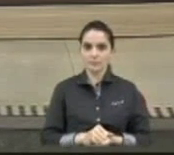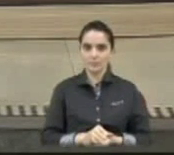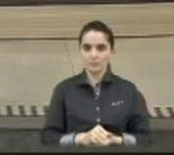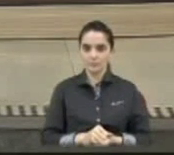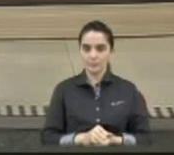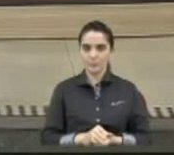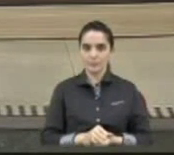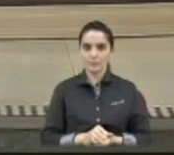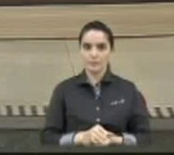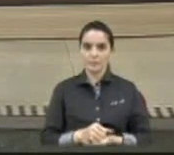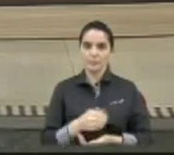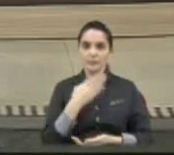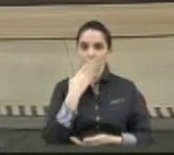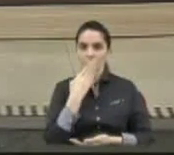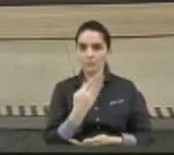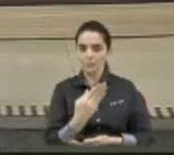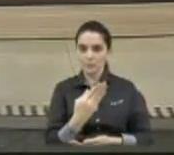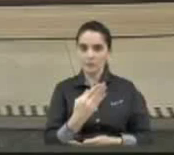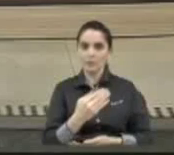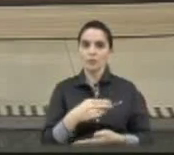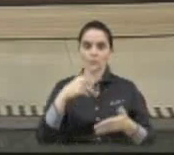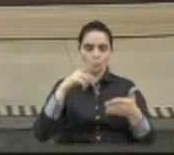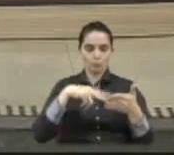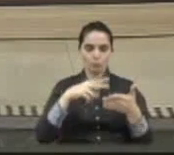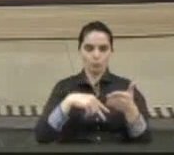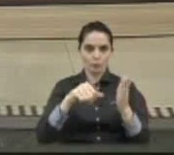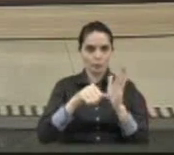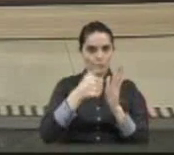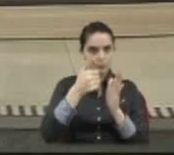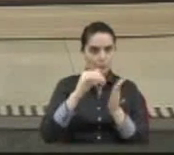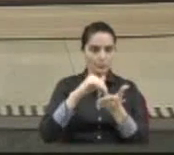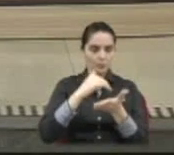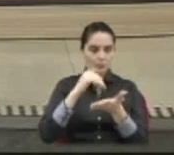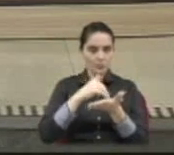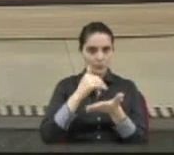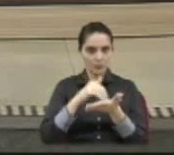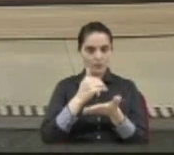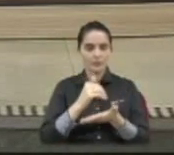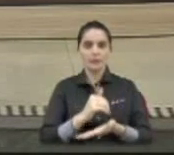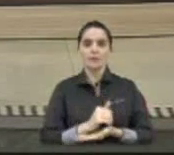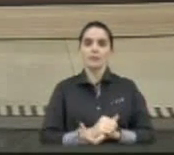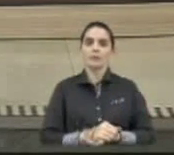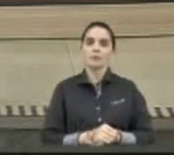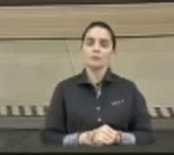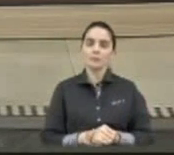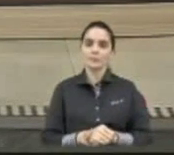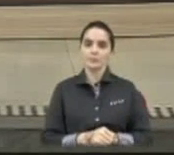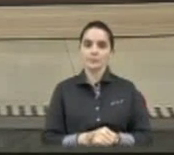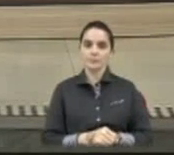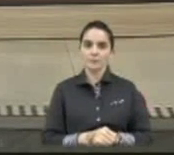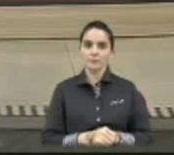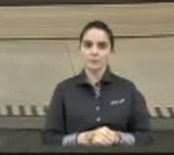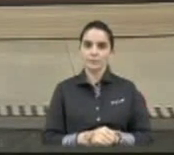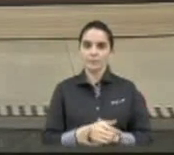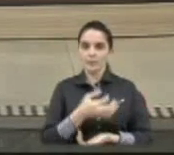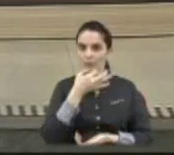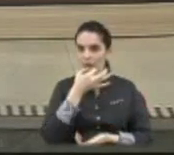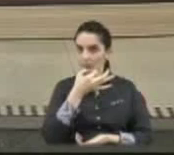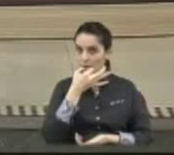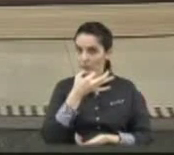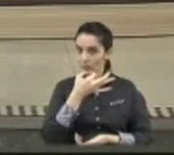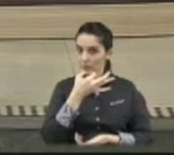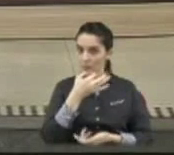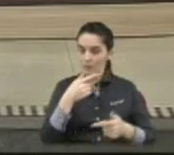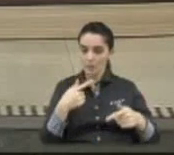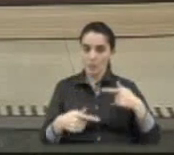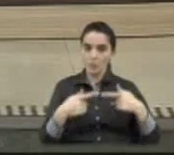relacionado pelo requerimento lido pelo primeiro secretário. Está em discussão agora